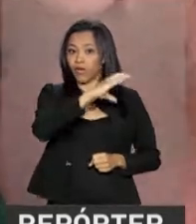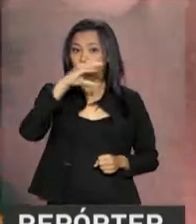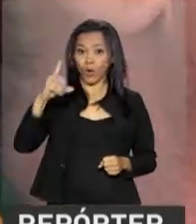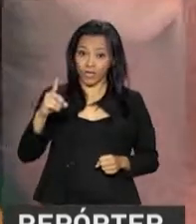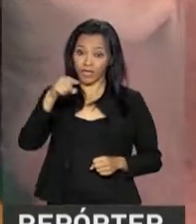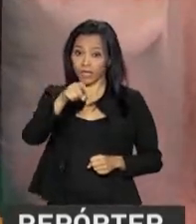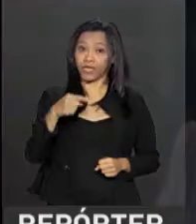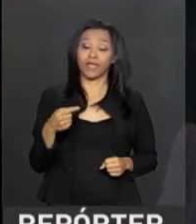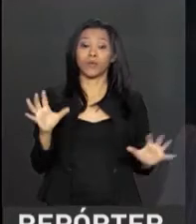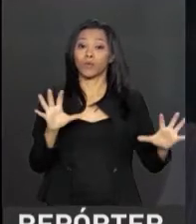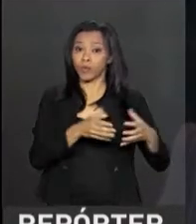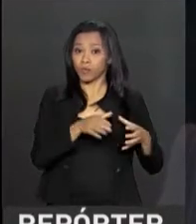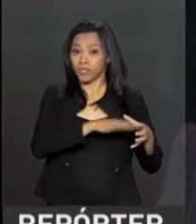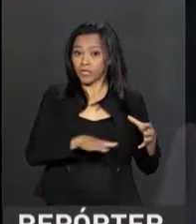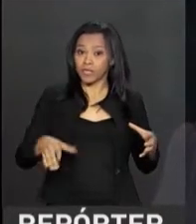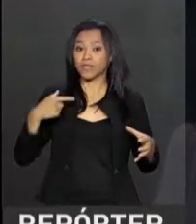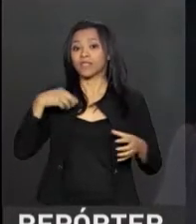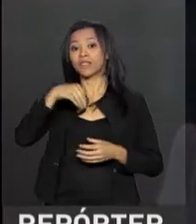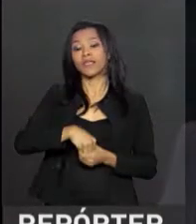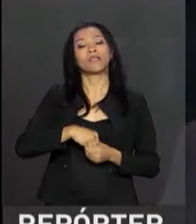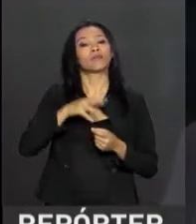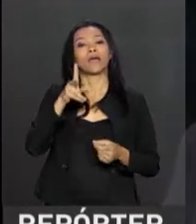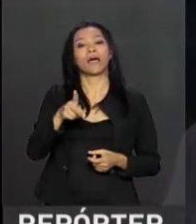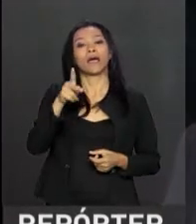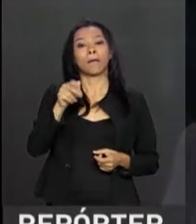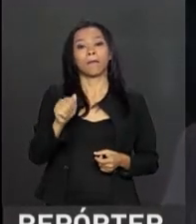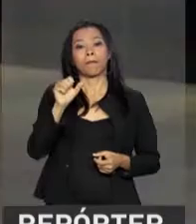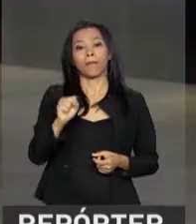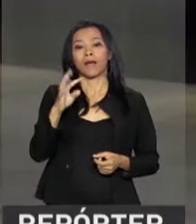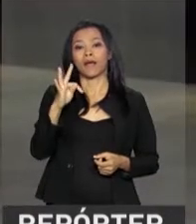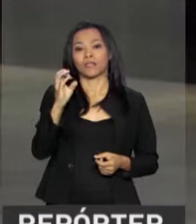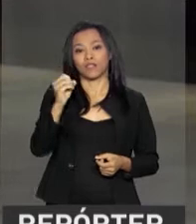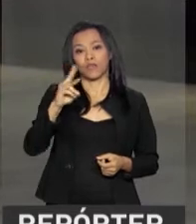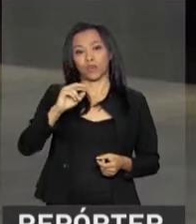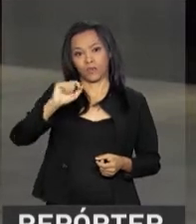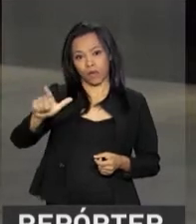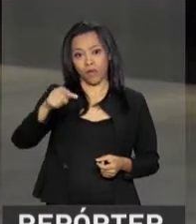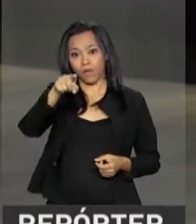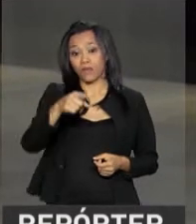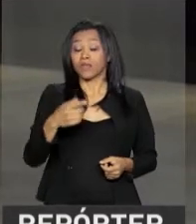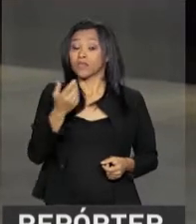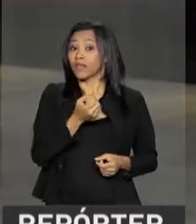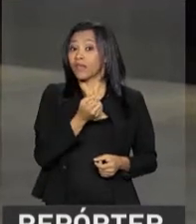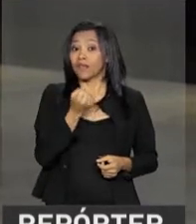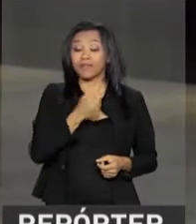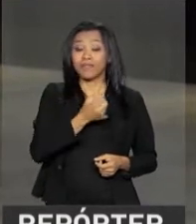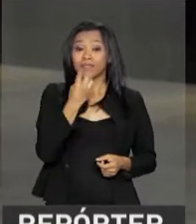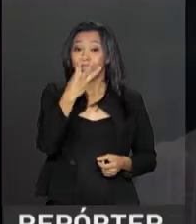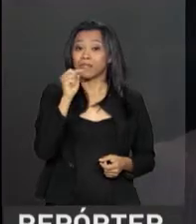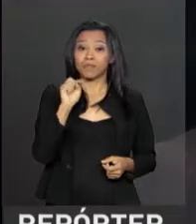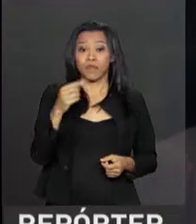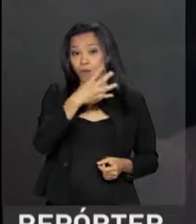pastoral da criança que atende mais de um milhão de crianças e gestantes em 3 mil e 400 municípios de todo o brasil